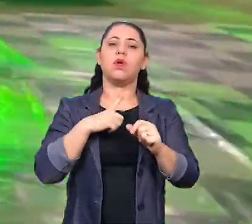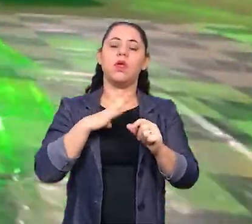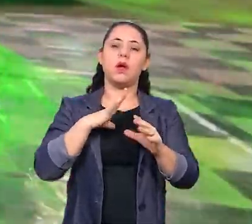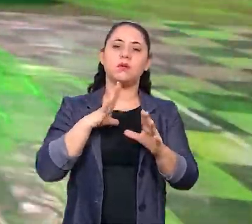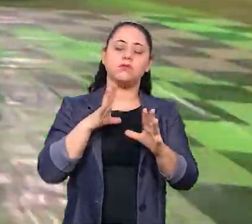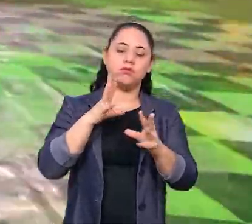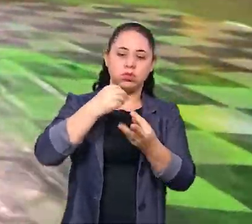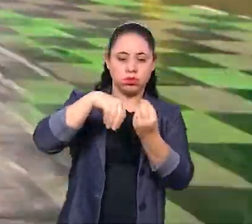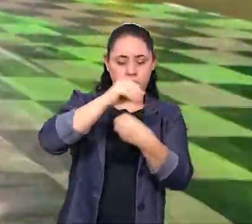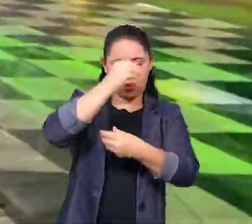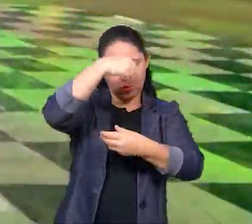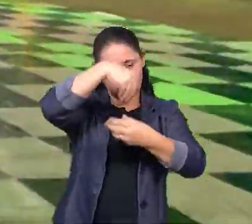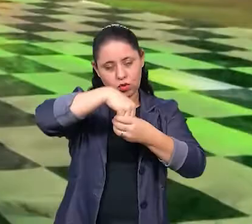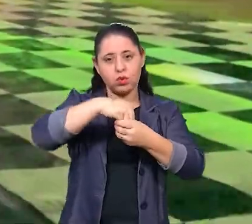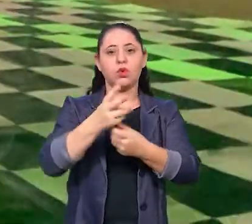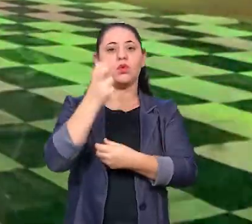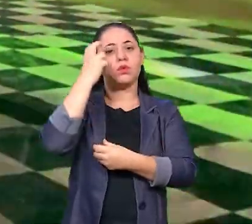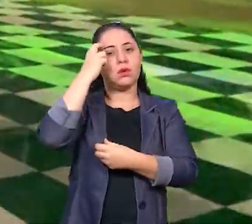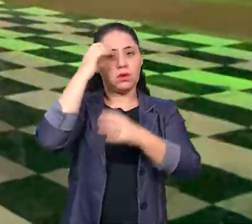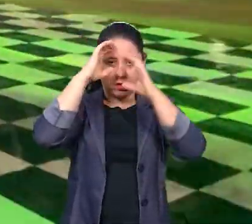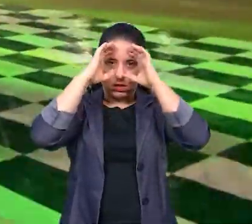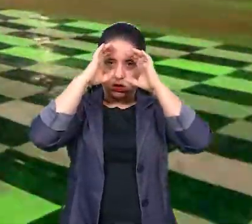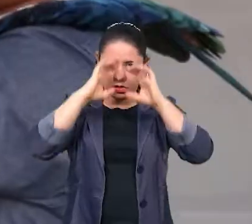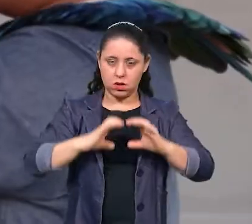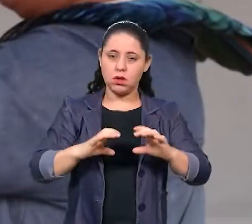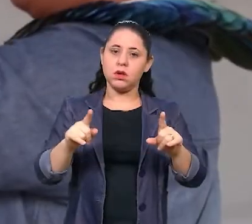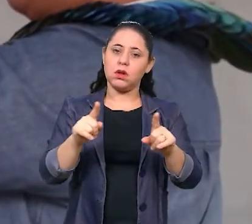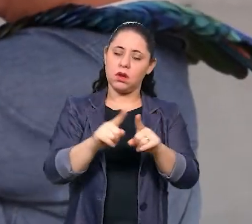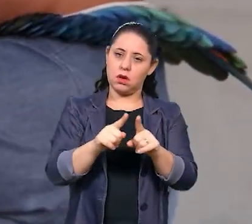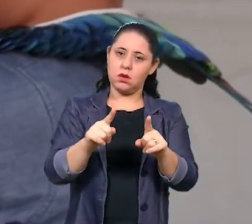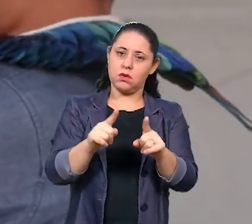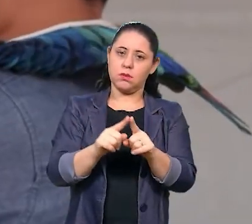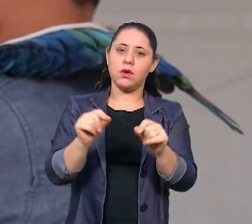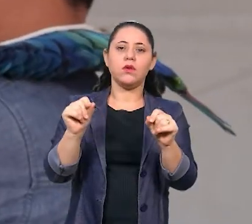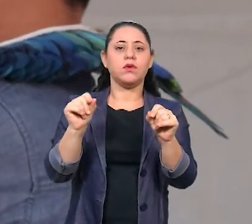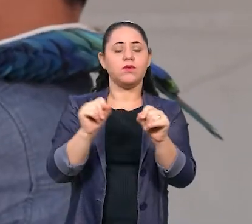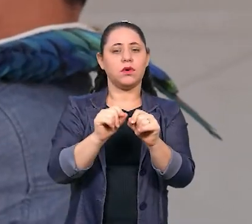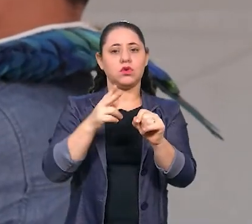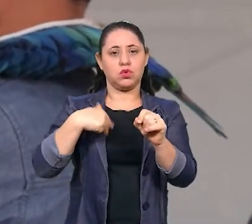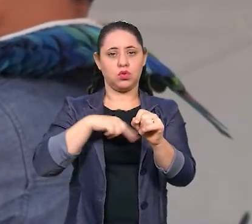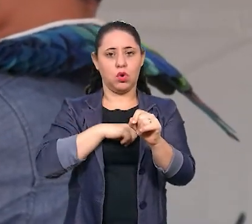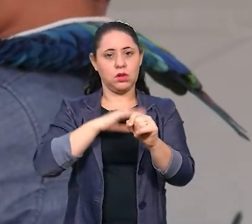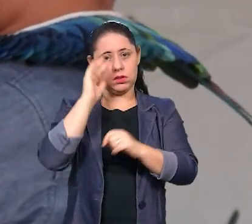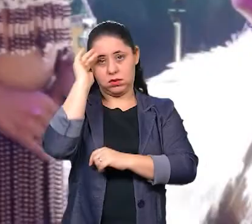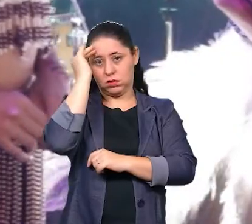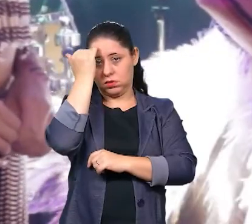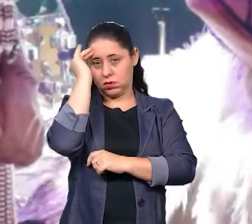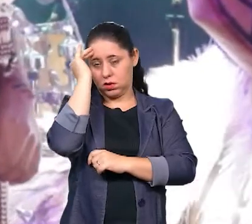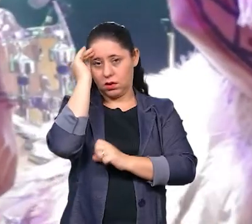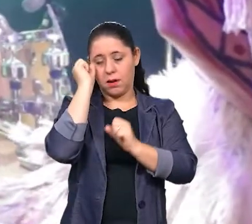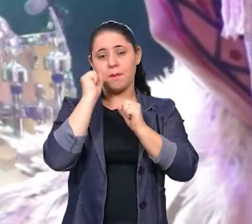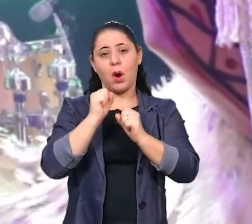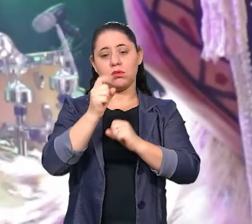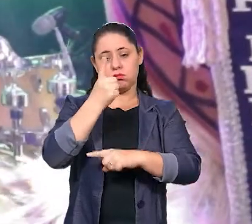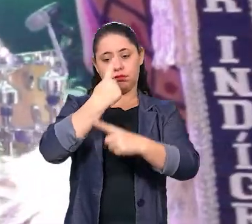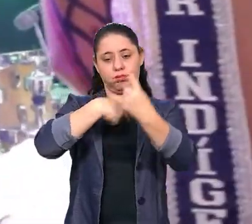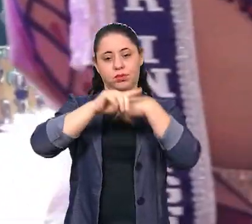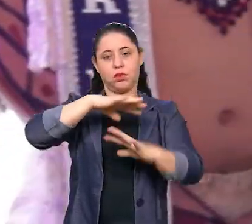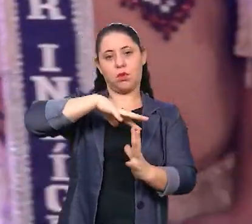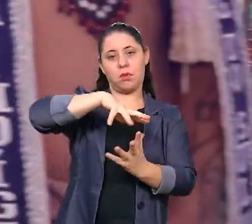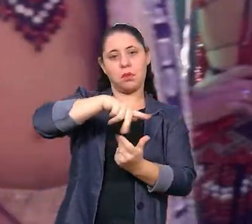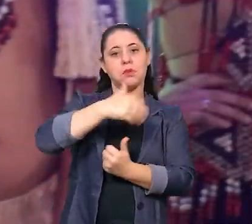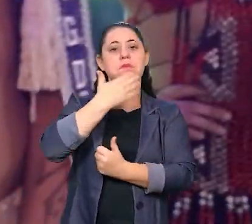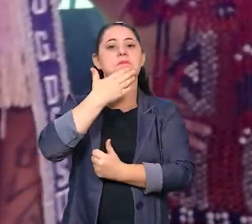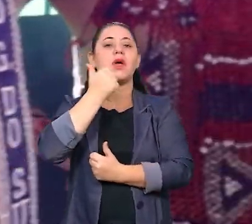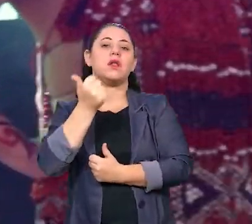proporciona a cidadania e é através da cidadania que nós entendemos que podemos transformar o mundo num lugar melhor. Então, qual é o